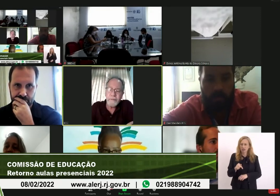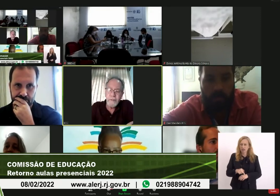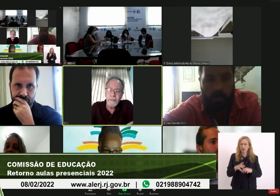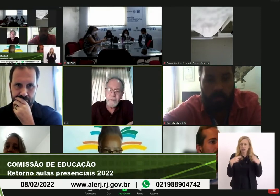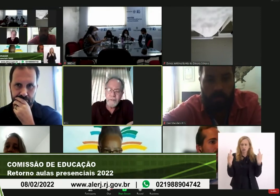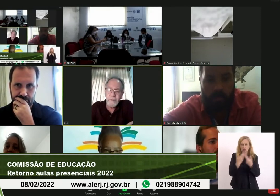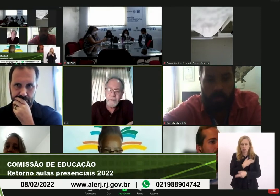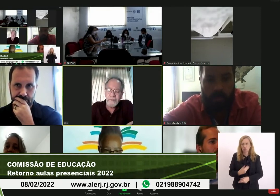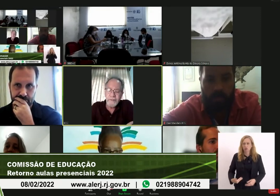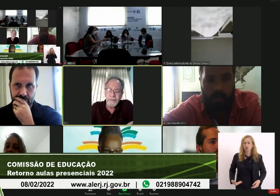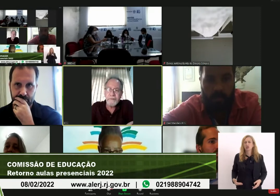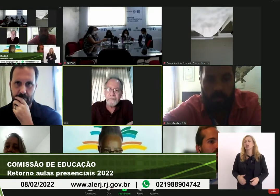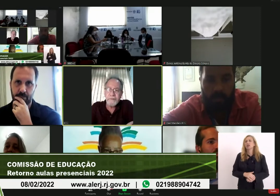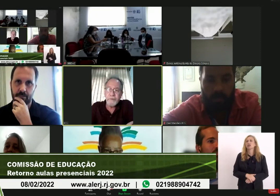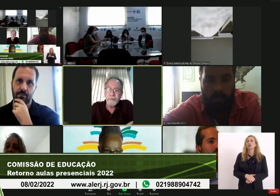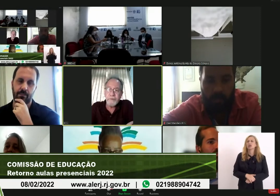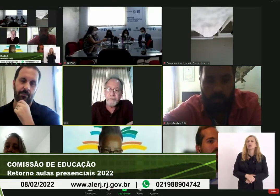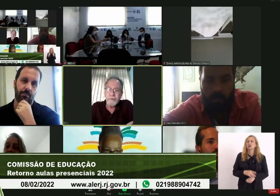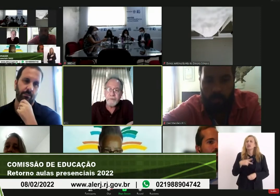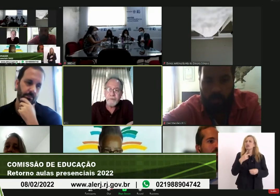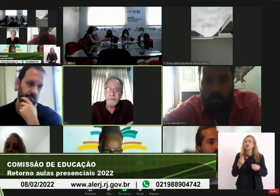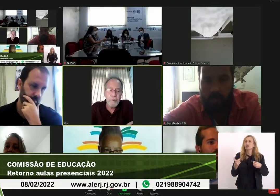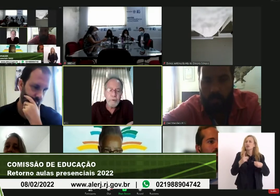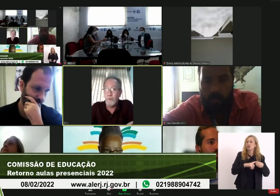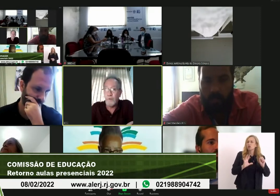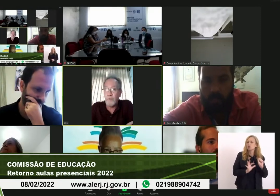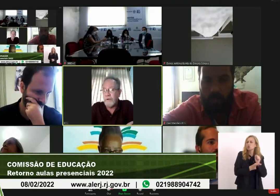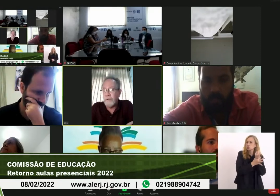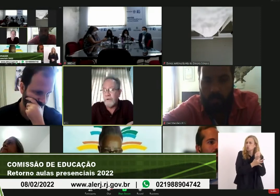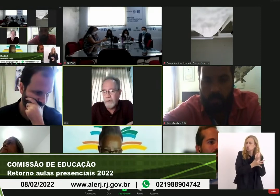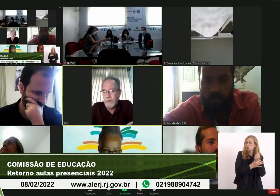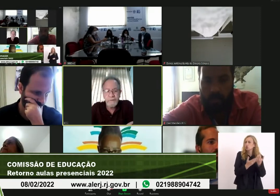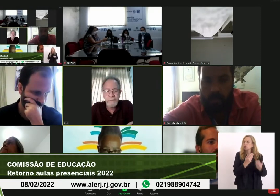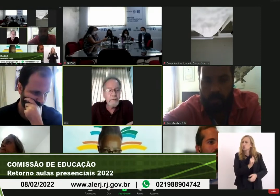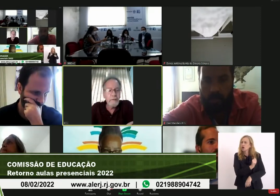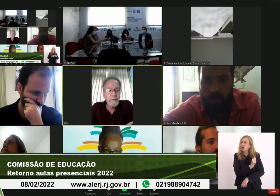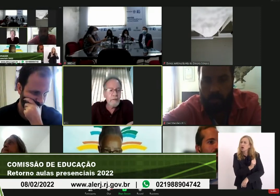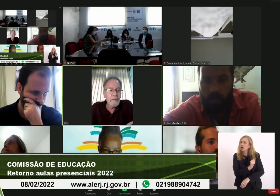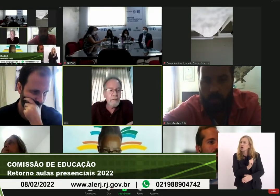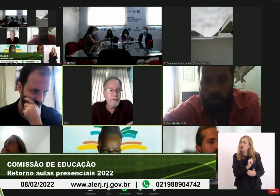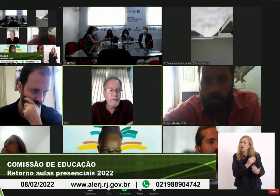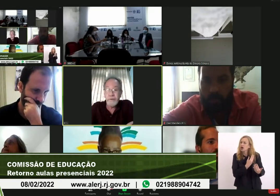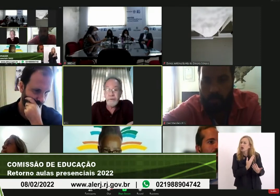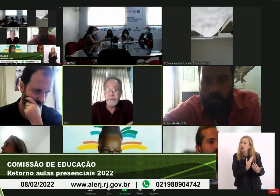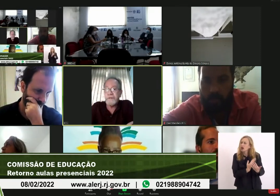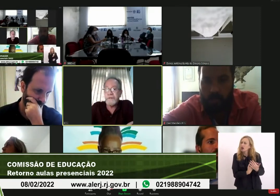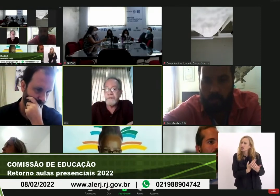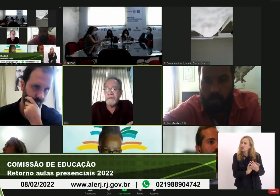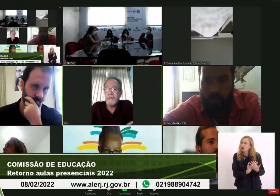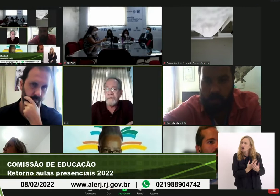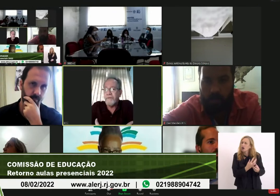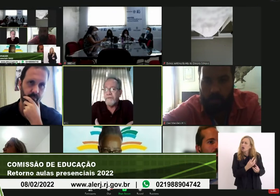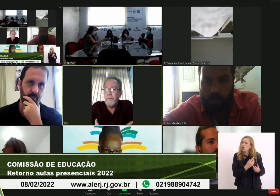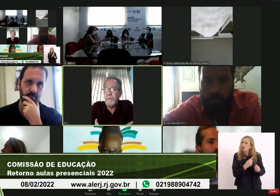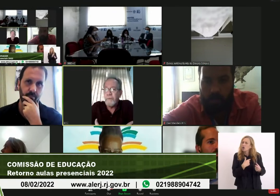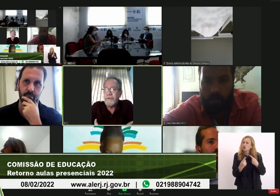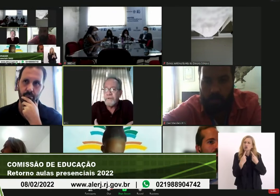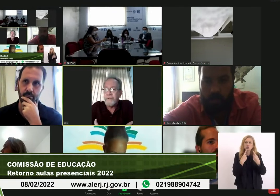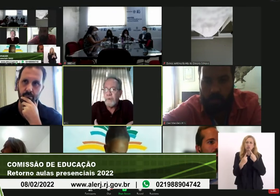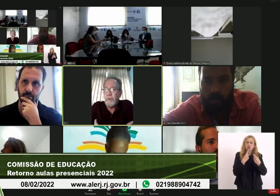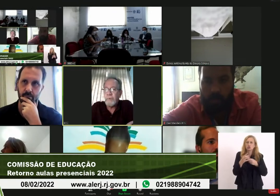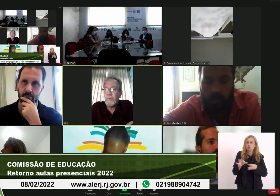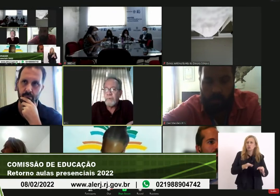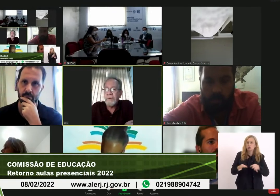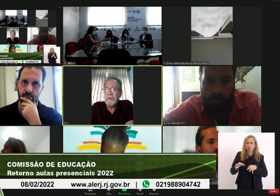pública que trata do retorno seguro às aulas, numa discussão que está sendo feita no plano